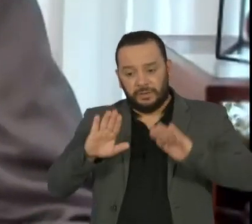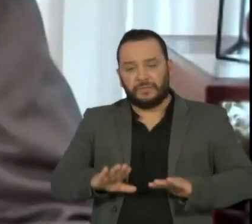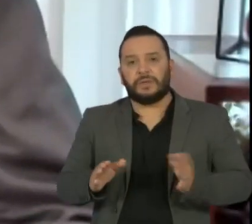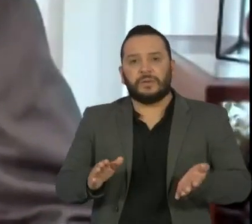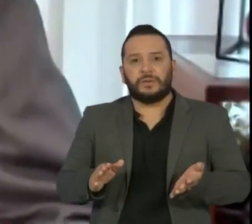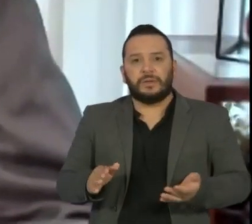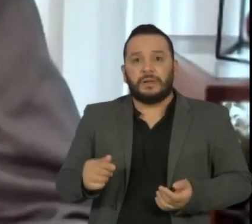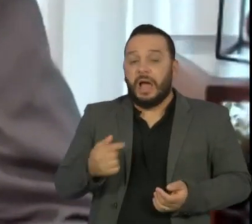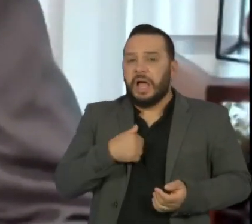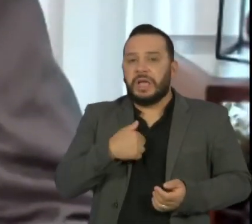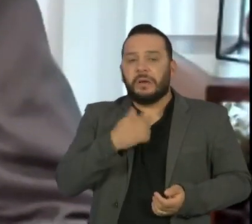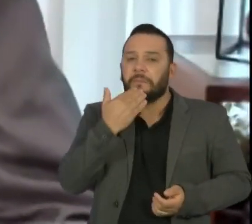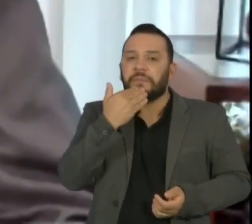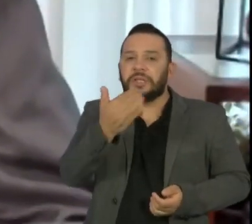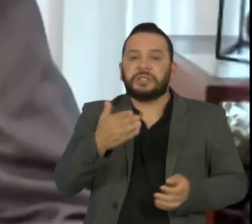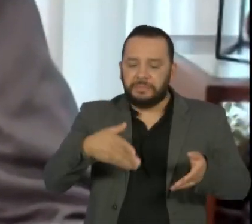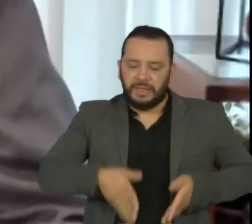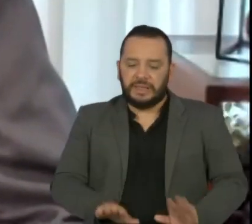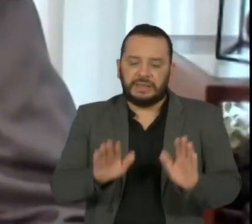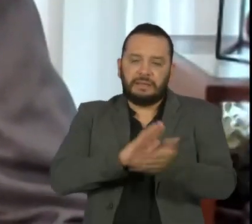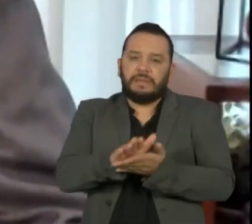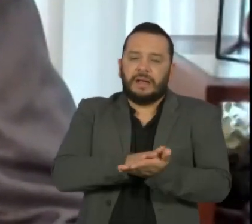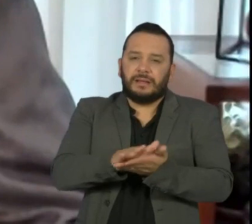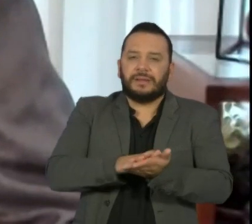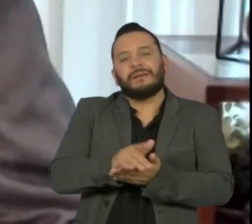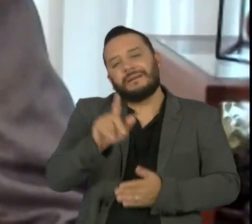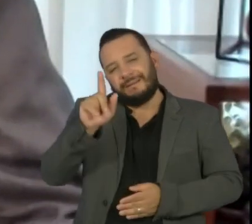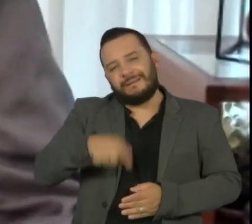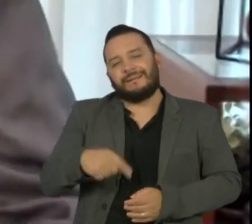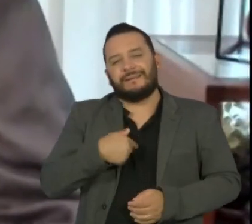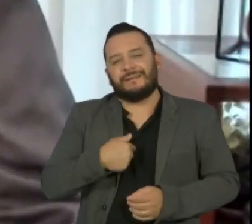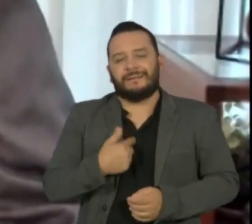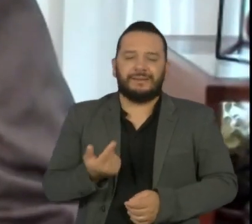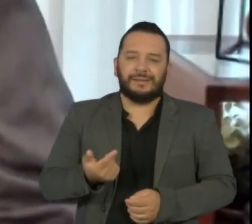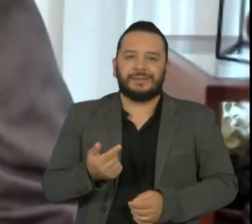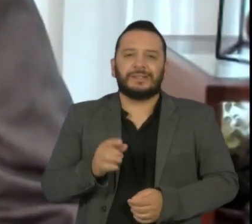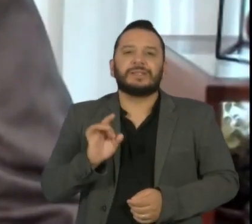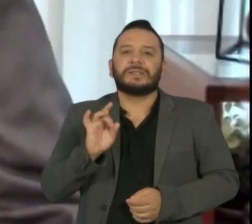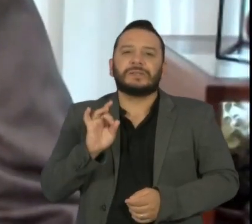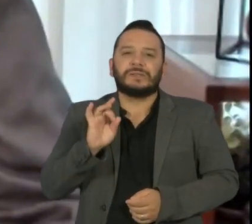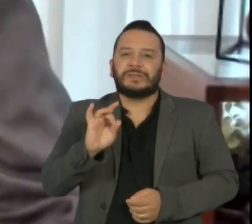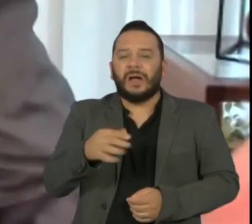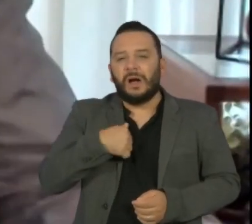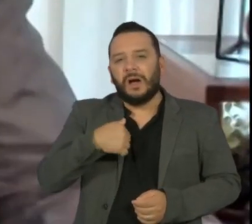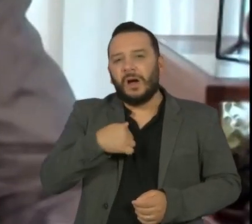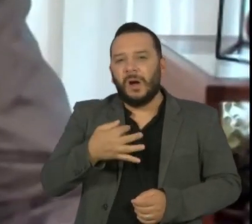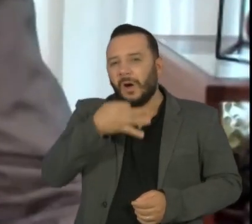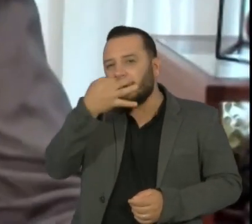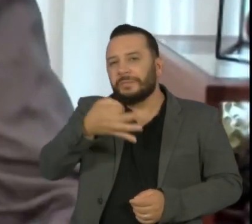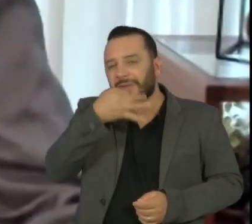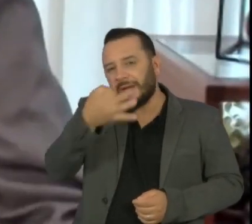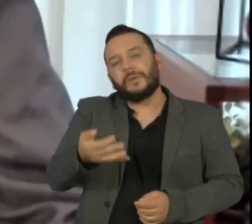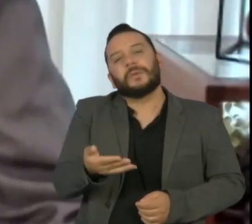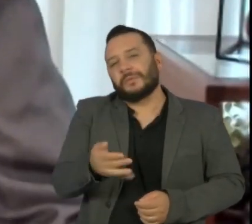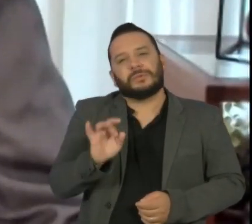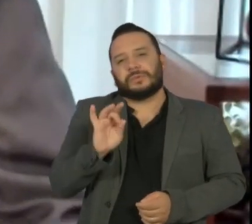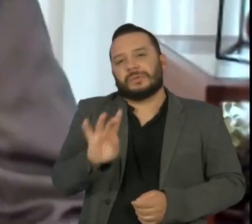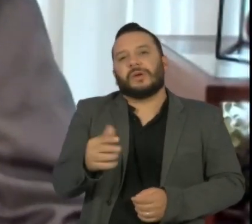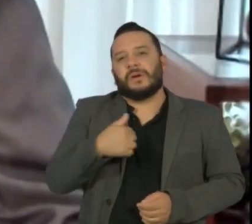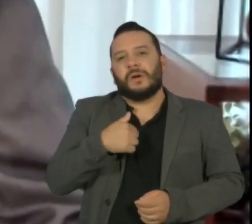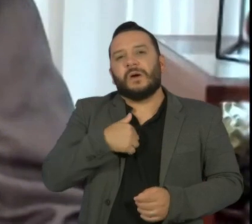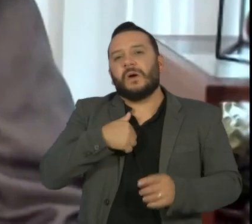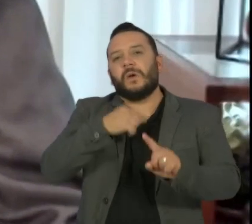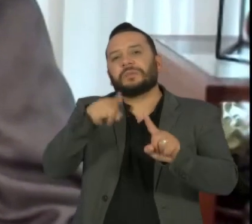eu não pedi para nascer é apenas, né, um argumento que não fará com que se chegue a outro lugar. Serve